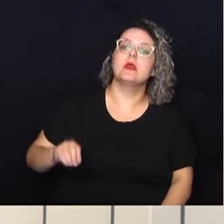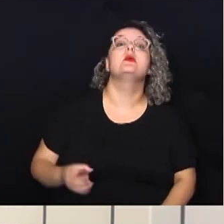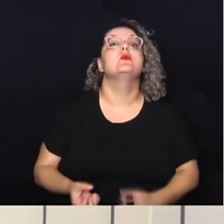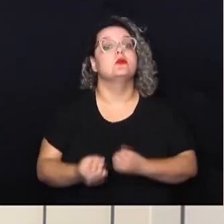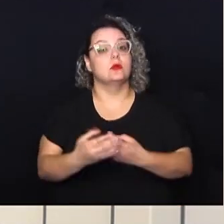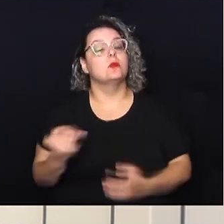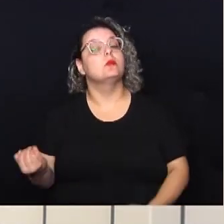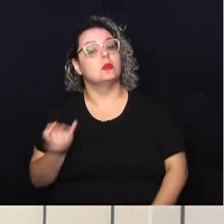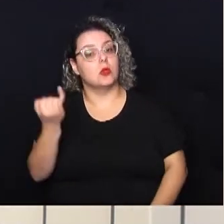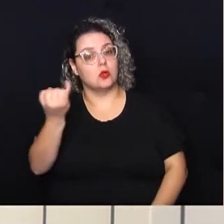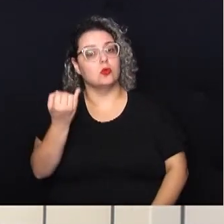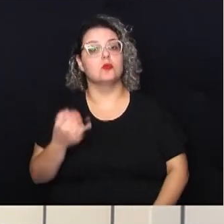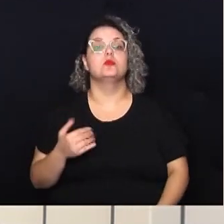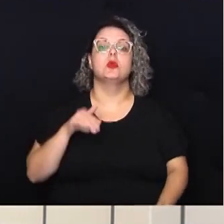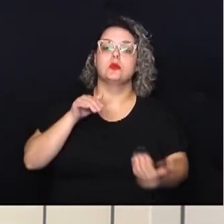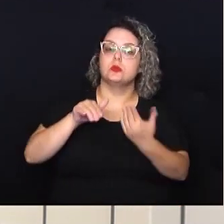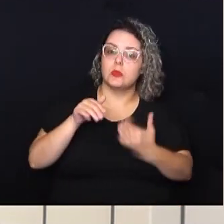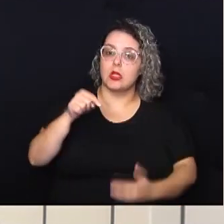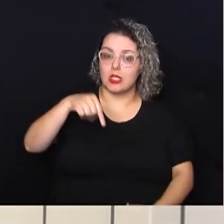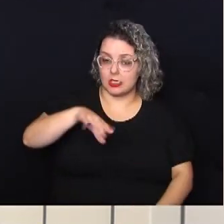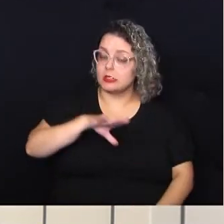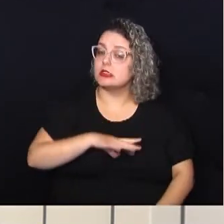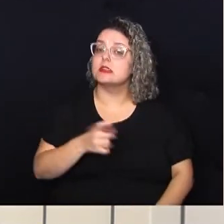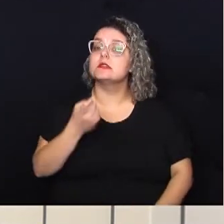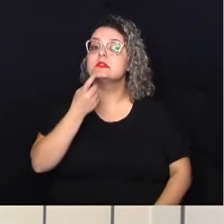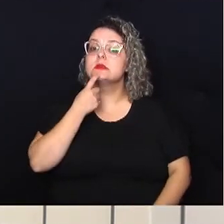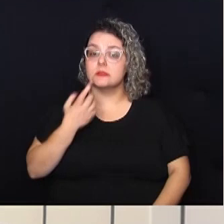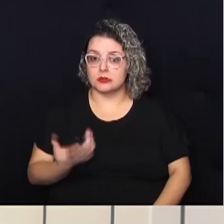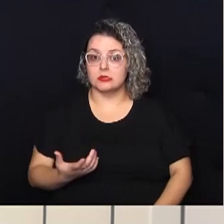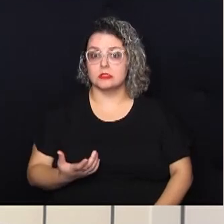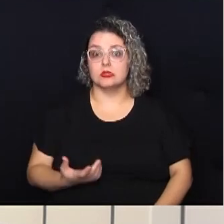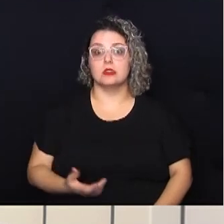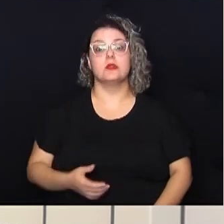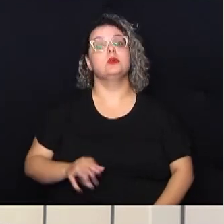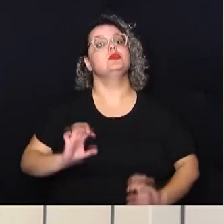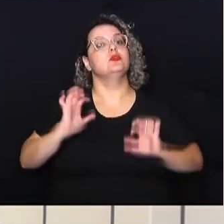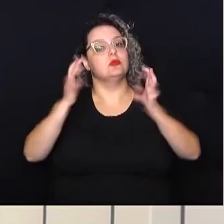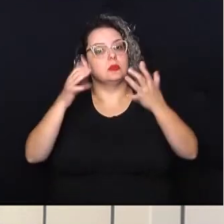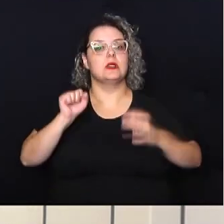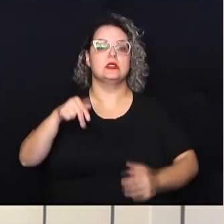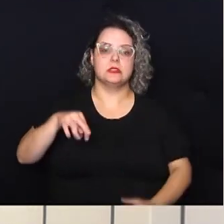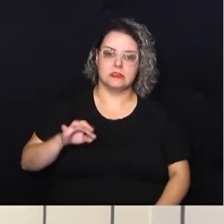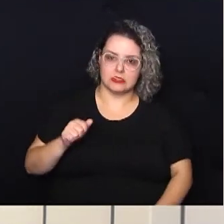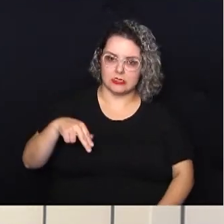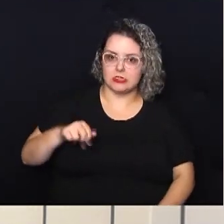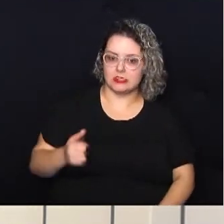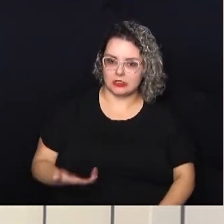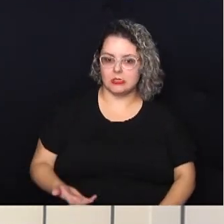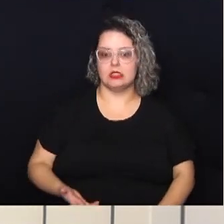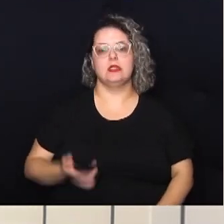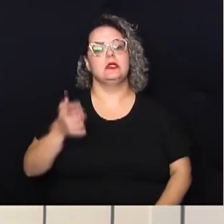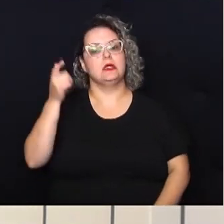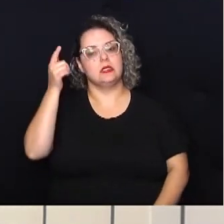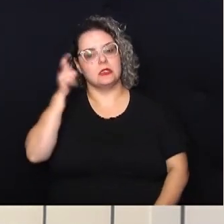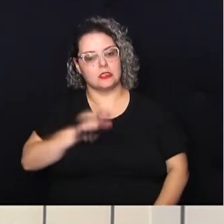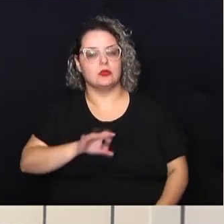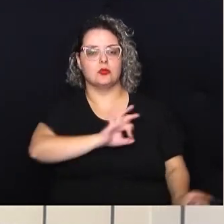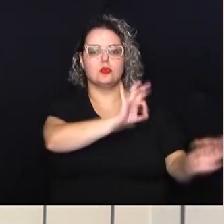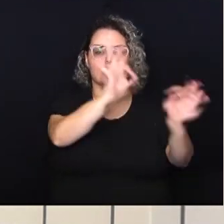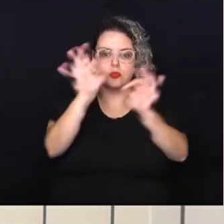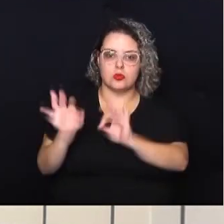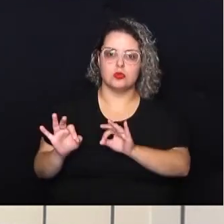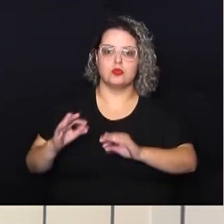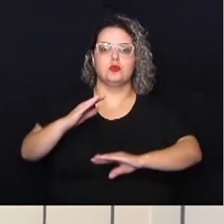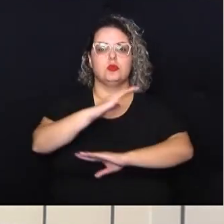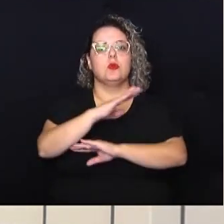aí sobre trânsito aqui na cidade de Campinas, sobre essa festa de Santana que você acompanha aqui no nosso